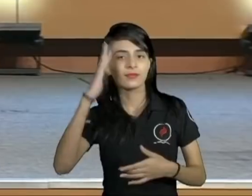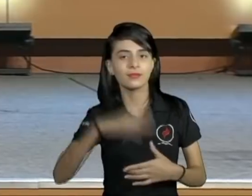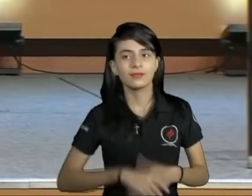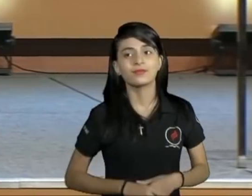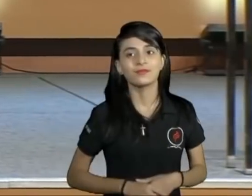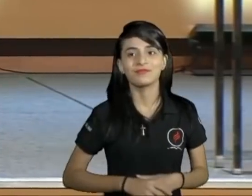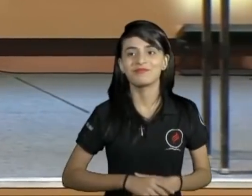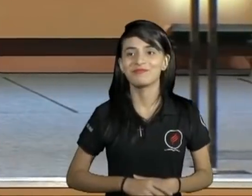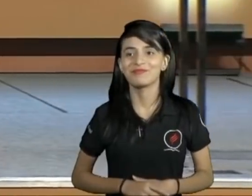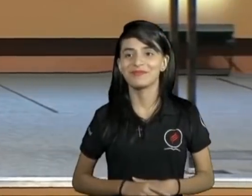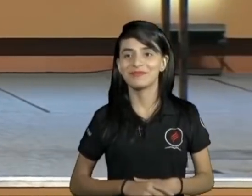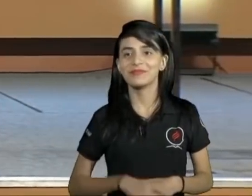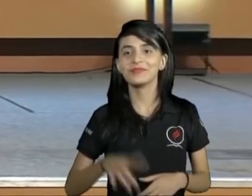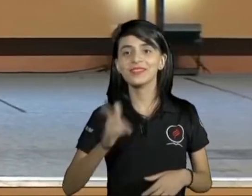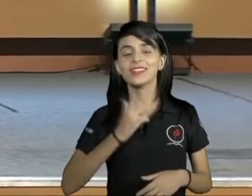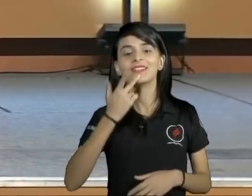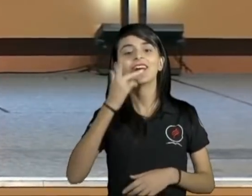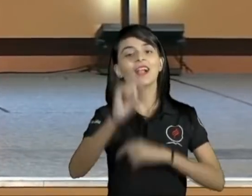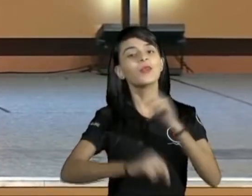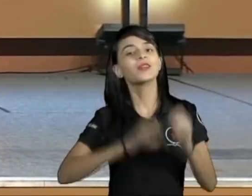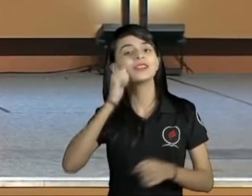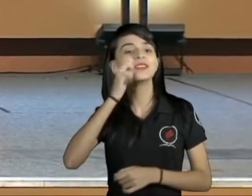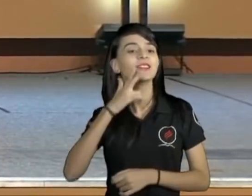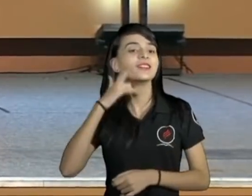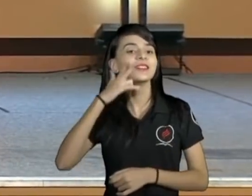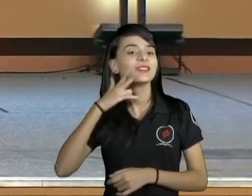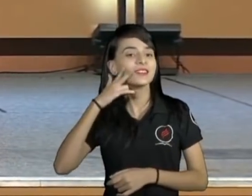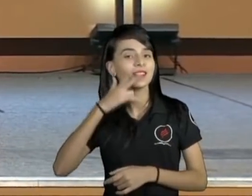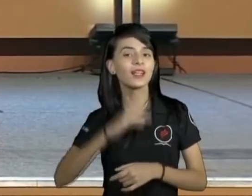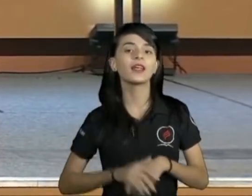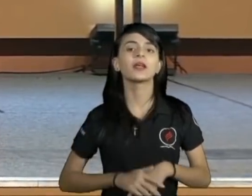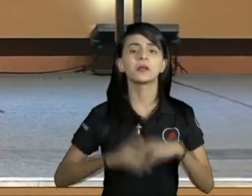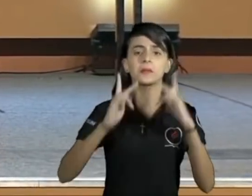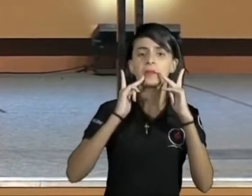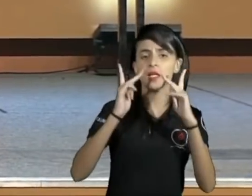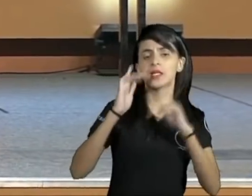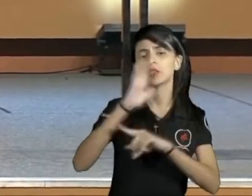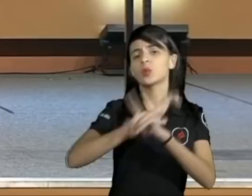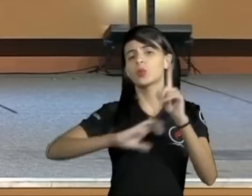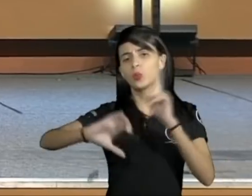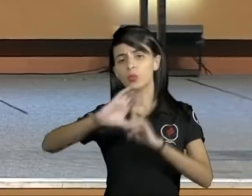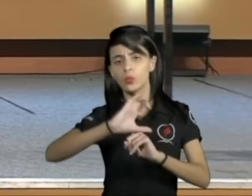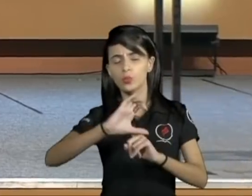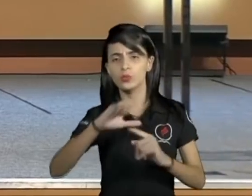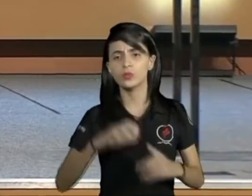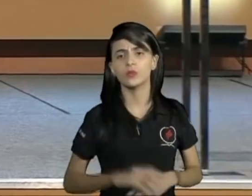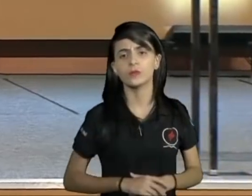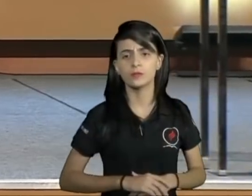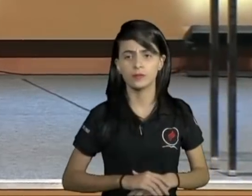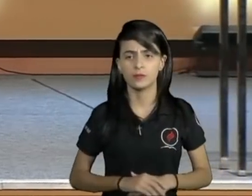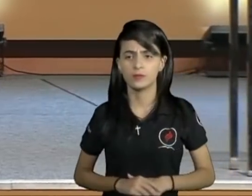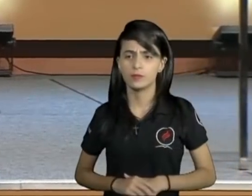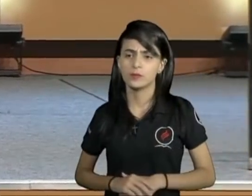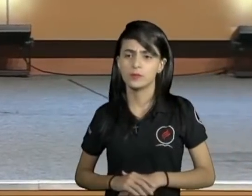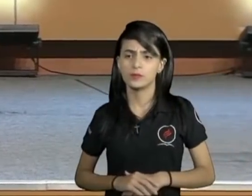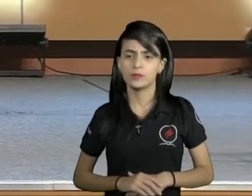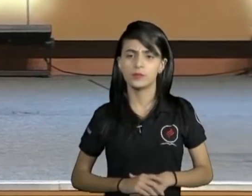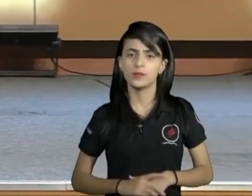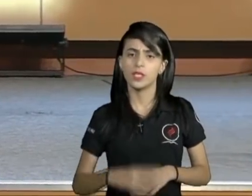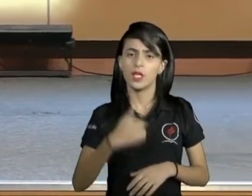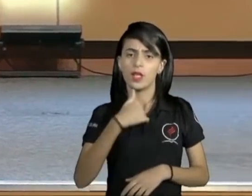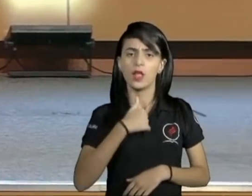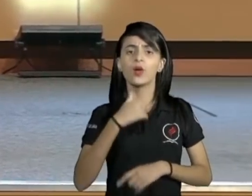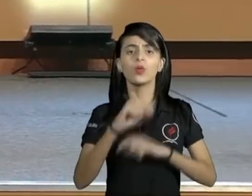fazer eu tenho dito aqui em Santa Ceia e mensagens em cultos o que eu